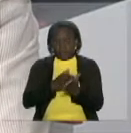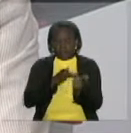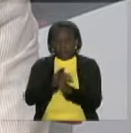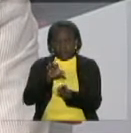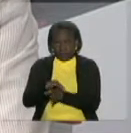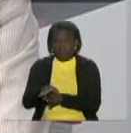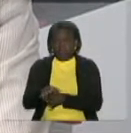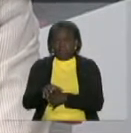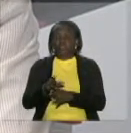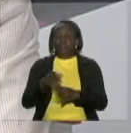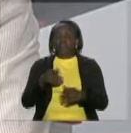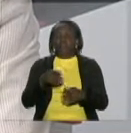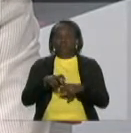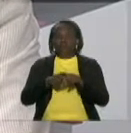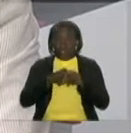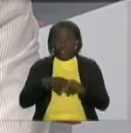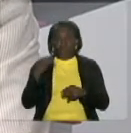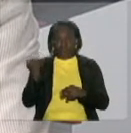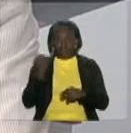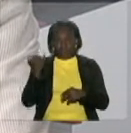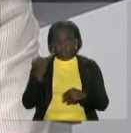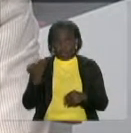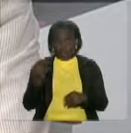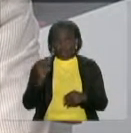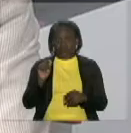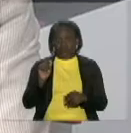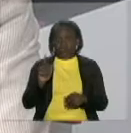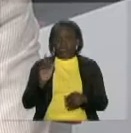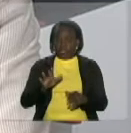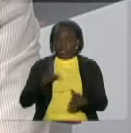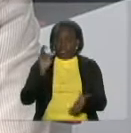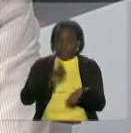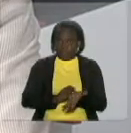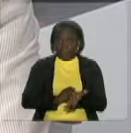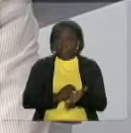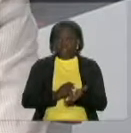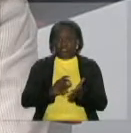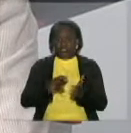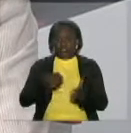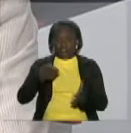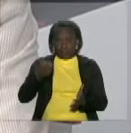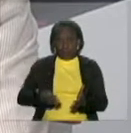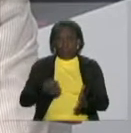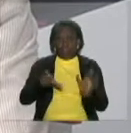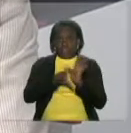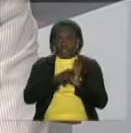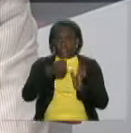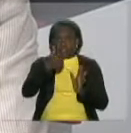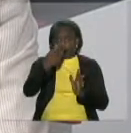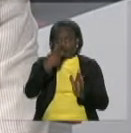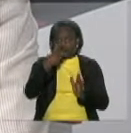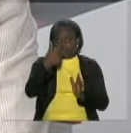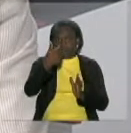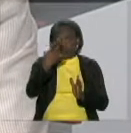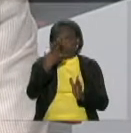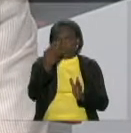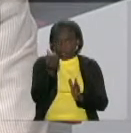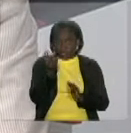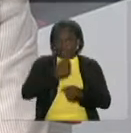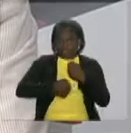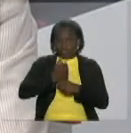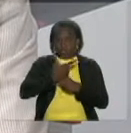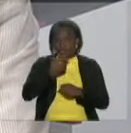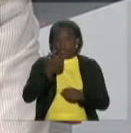das orientações teve uma motivação bem importante, que é a efetividade, na verdade, agora o vigor da Lei 13.146,